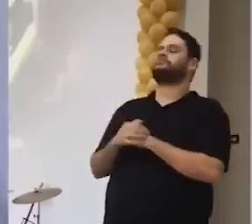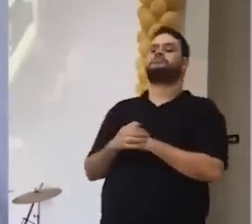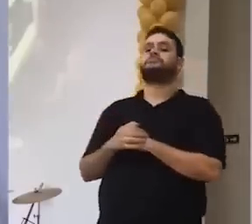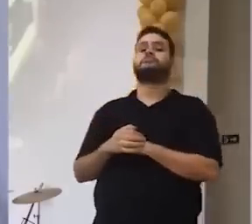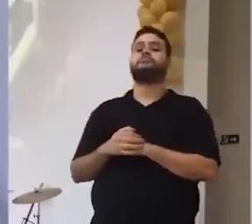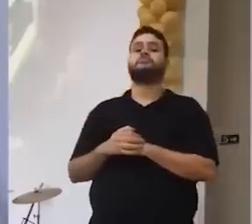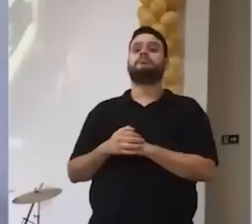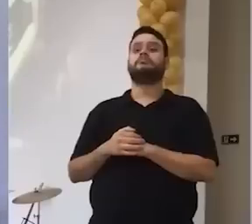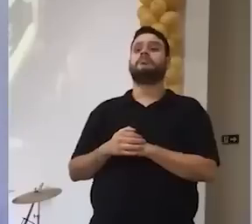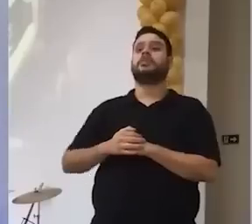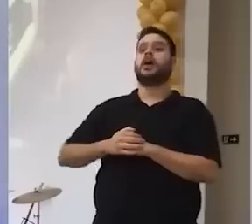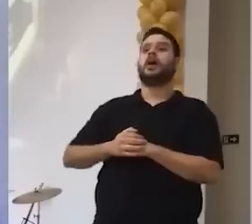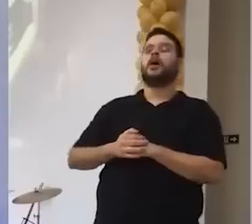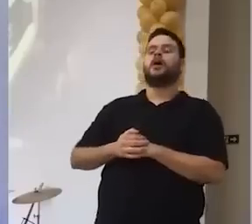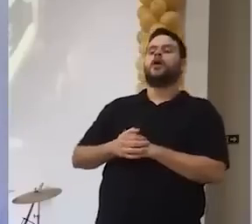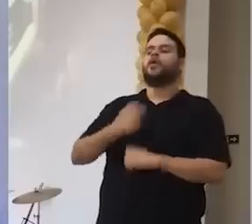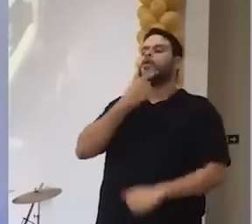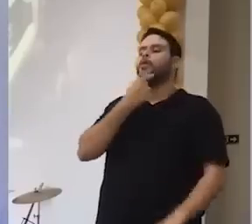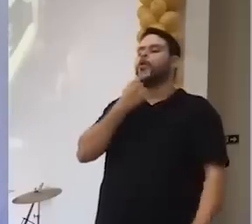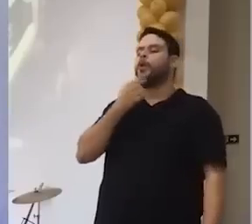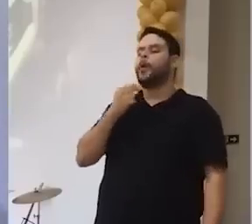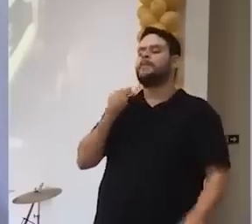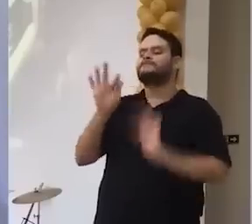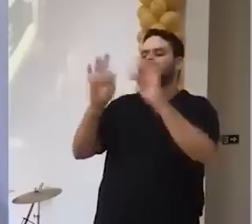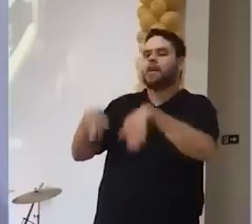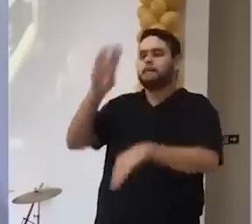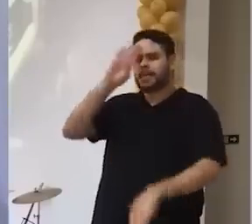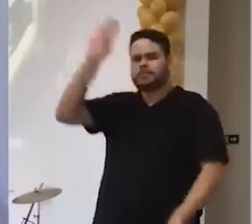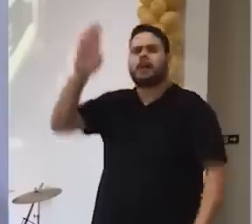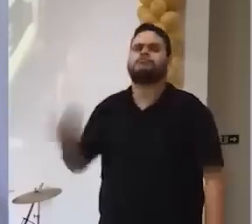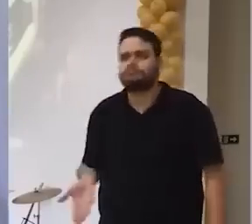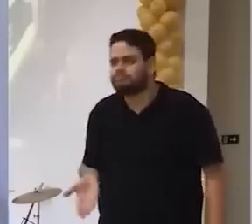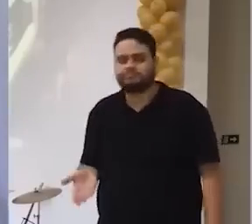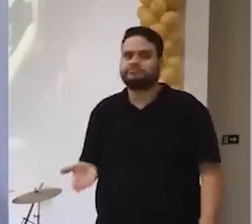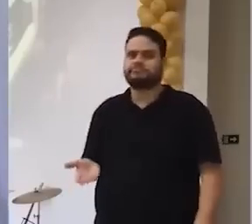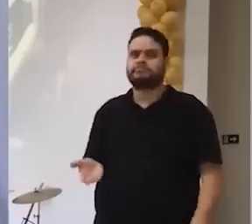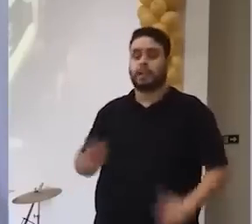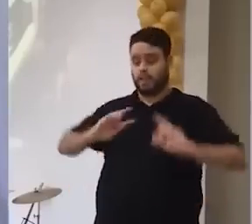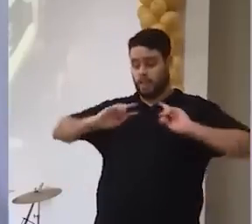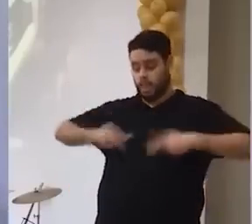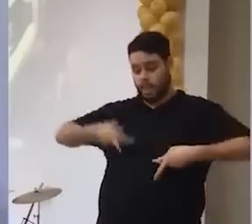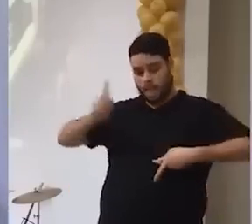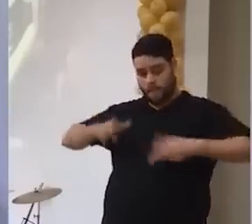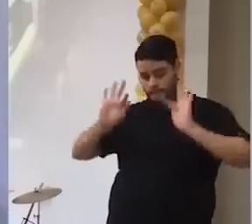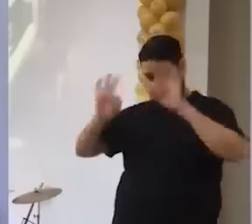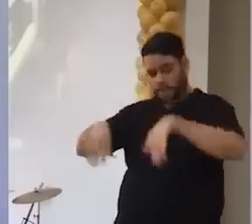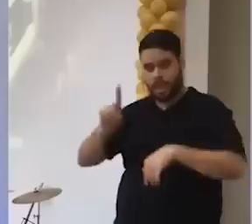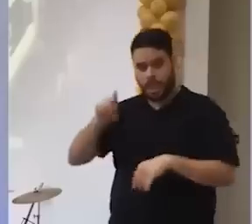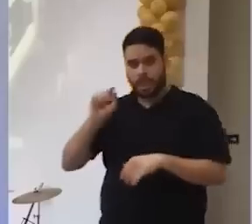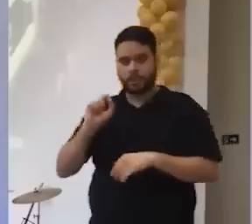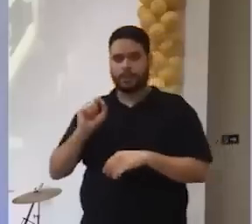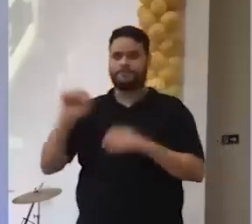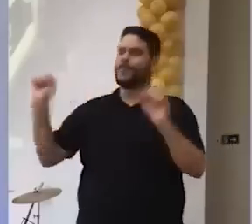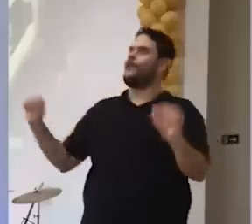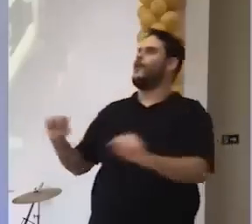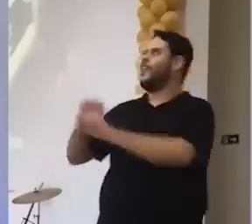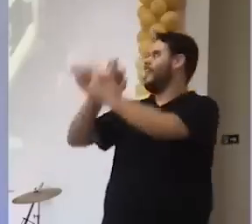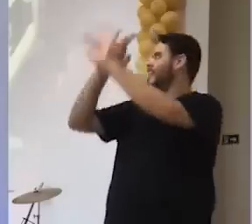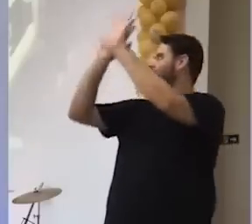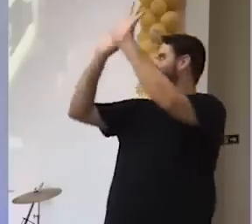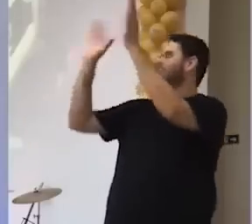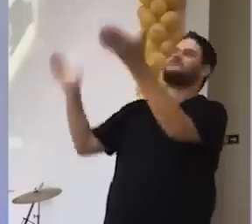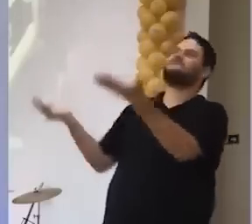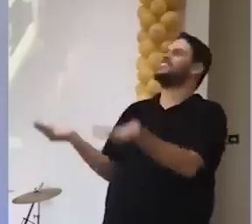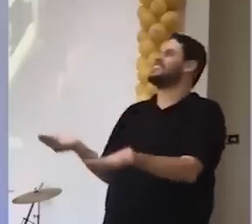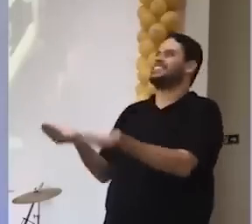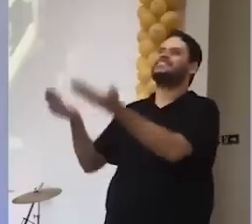principal do homem? E eles responderam assim: o fim principal do homem é glorificar a Deus e